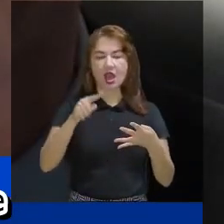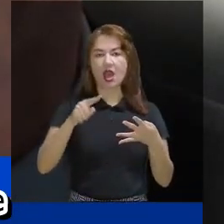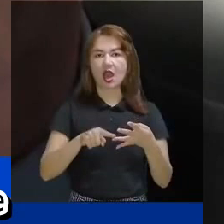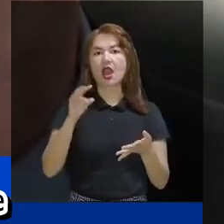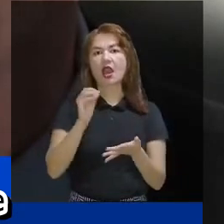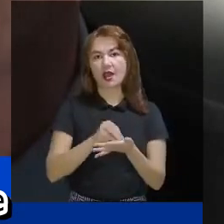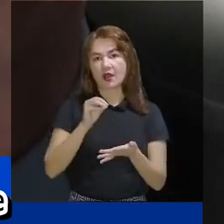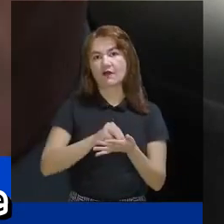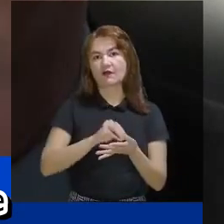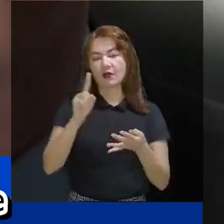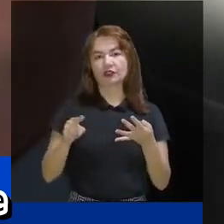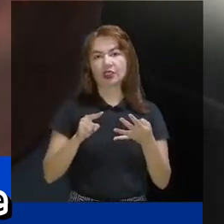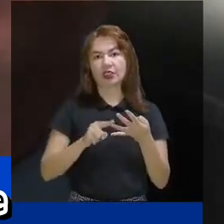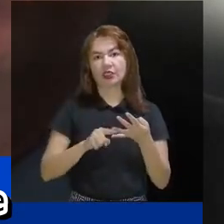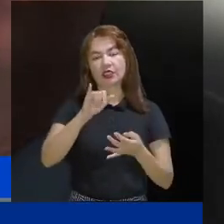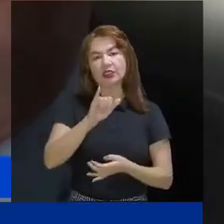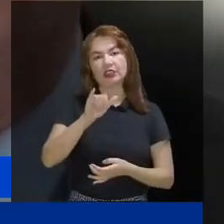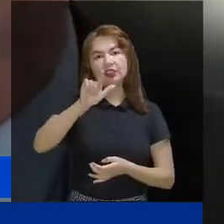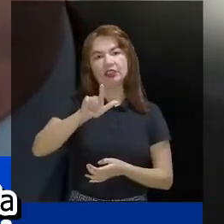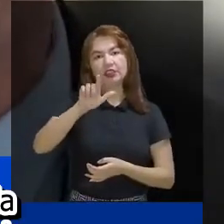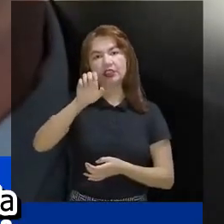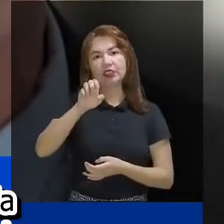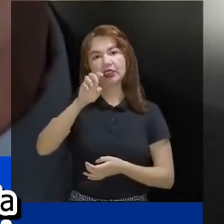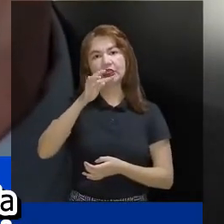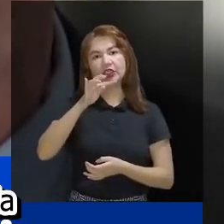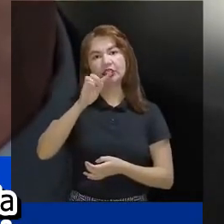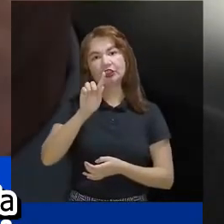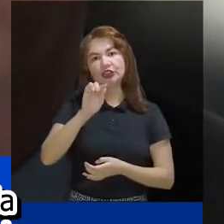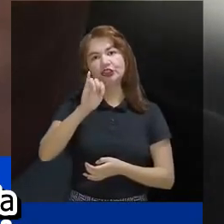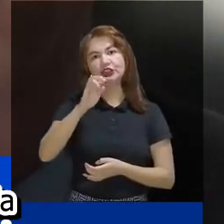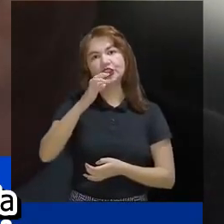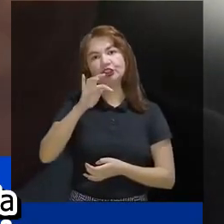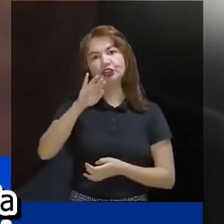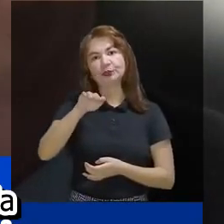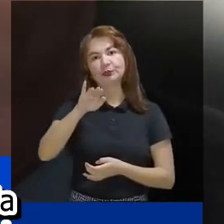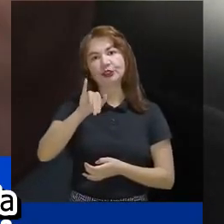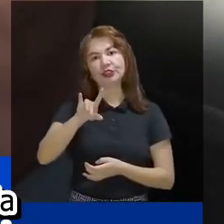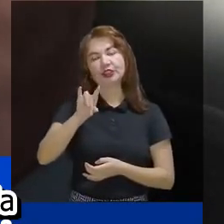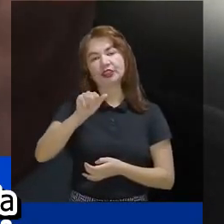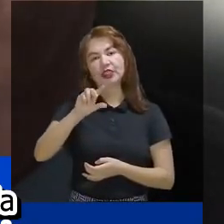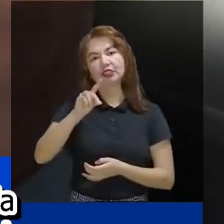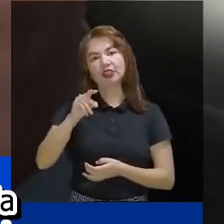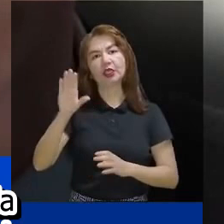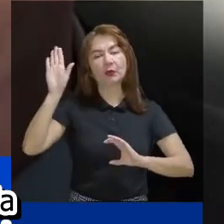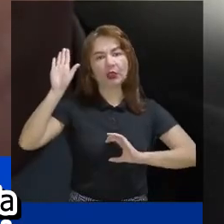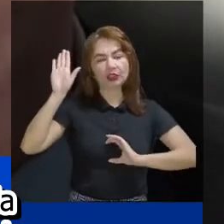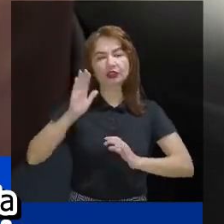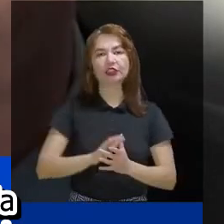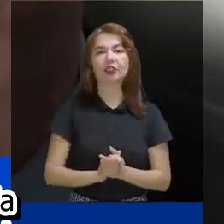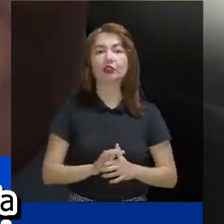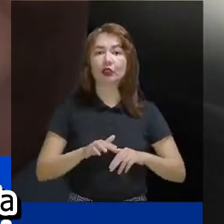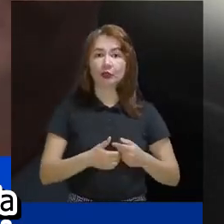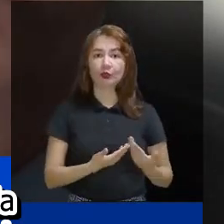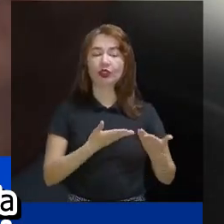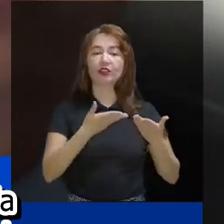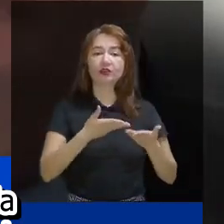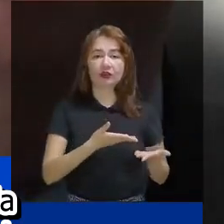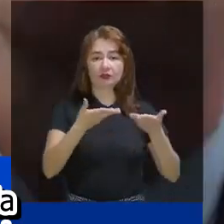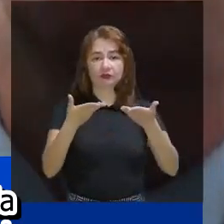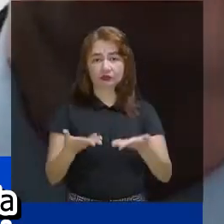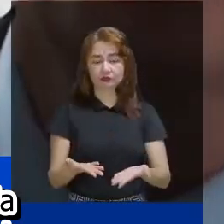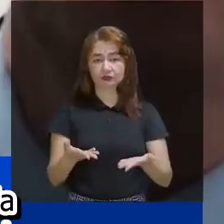agir e de ilegitimidade passiva. Por conseguinte, submeto a matéria apreciada monocraticamente a este